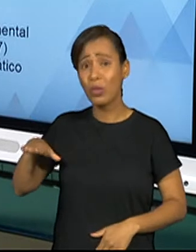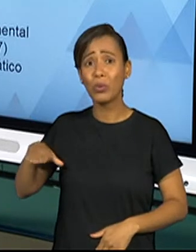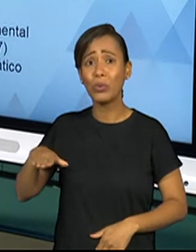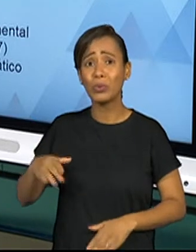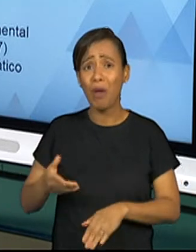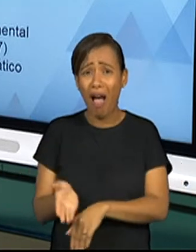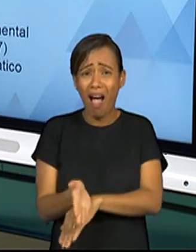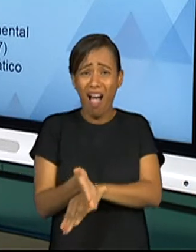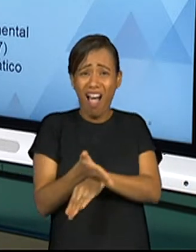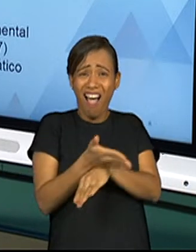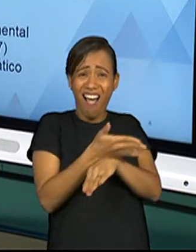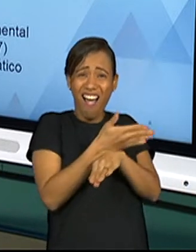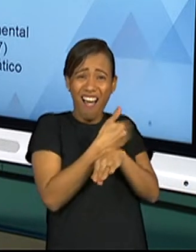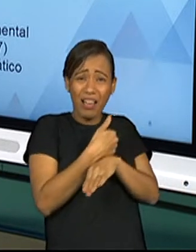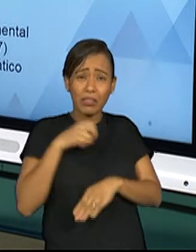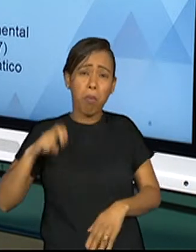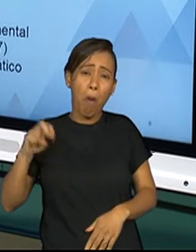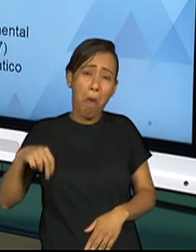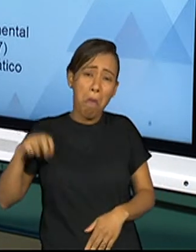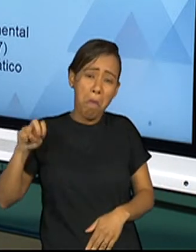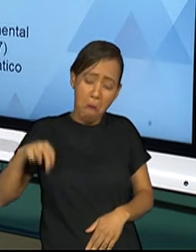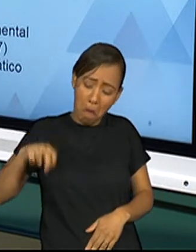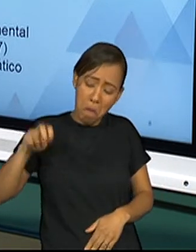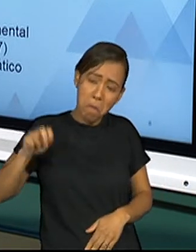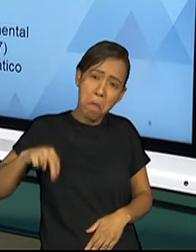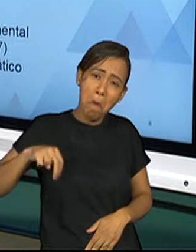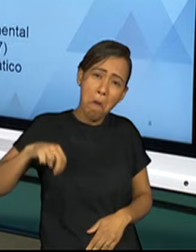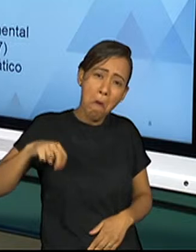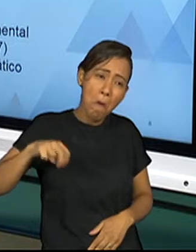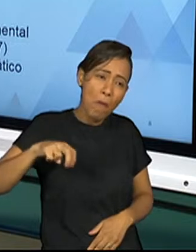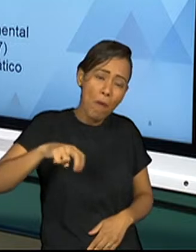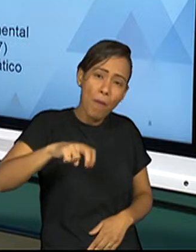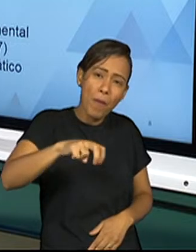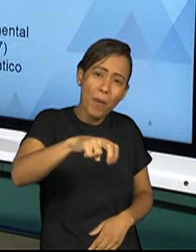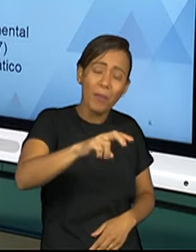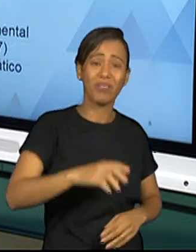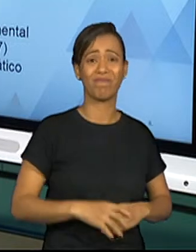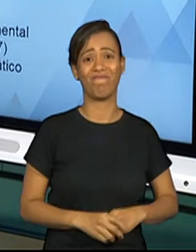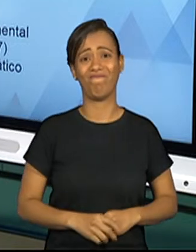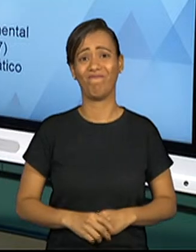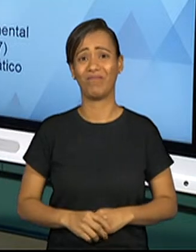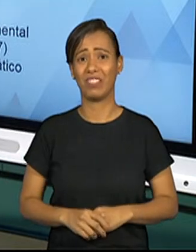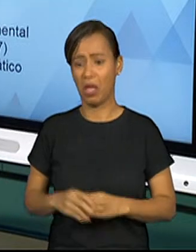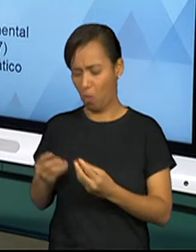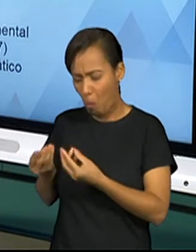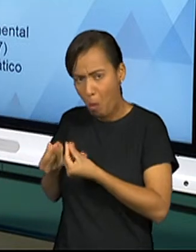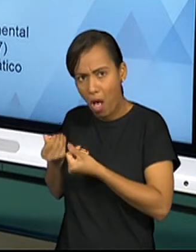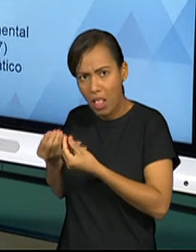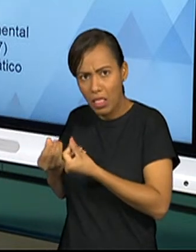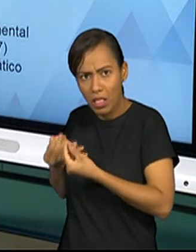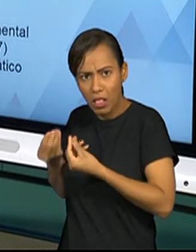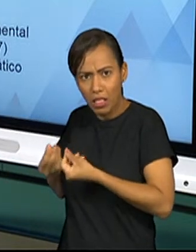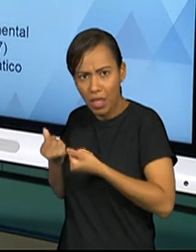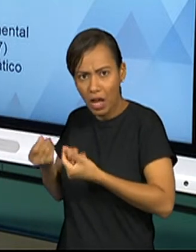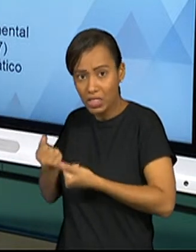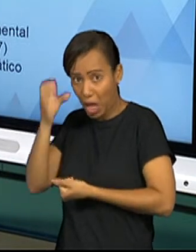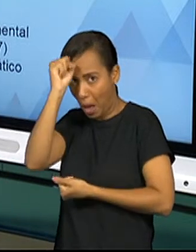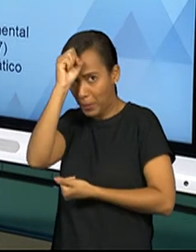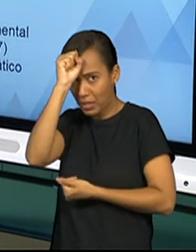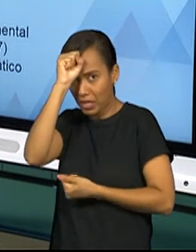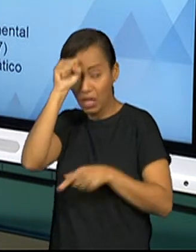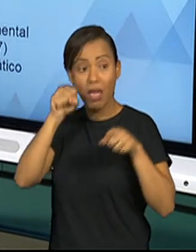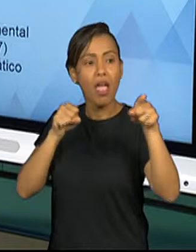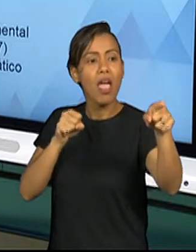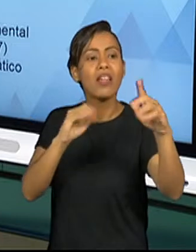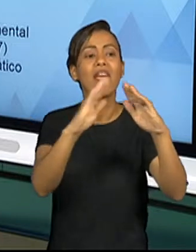muito cedo da sua residência para chegar até uma escola. Esse aluno, ele tem a mesma qualidade em termos de aprendizagem do que